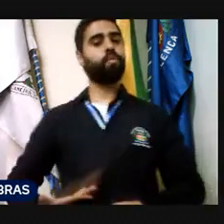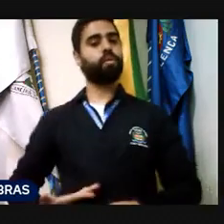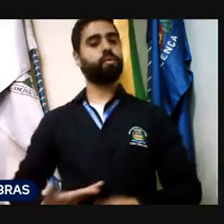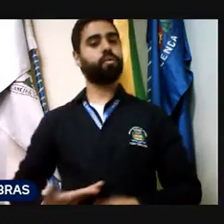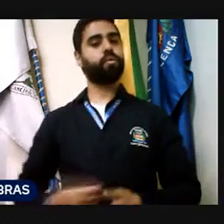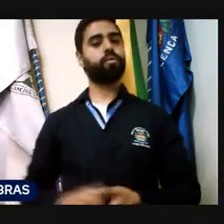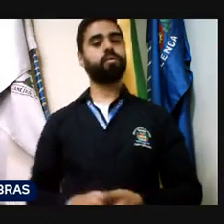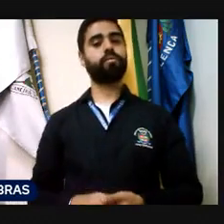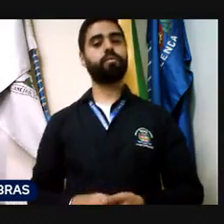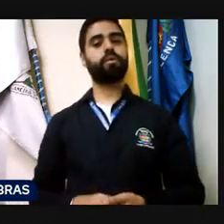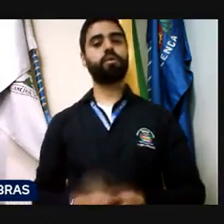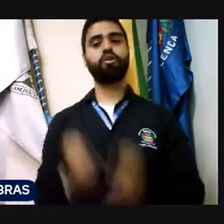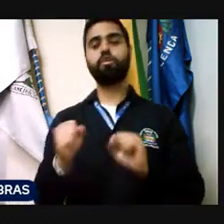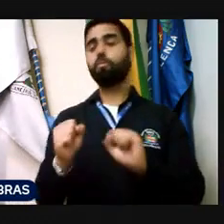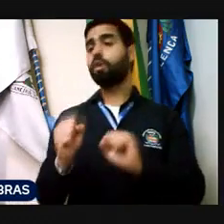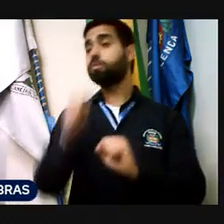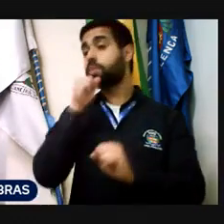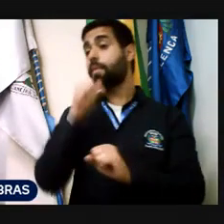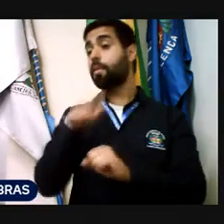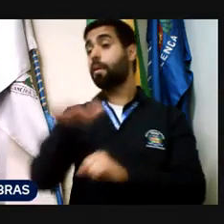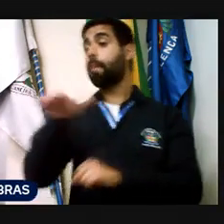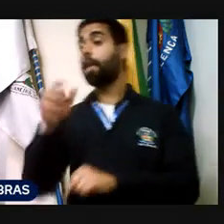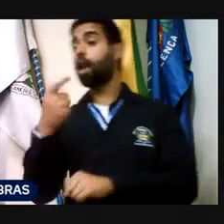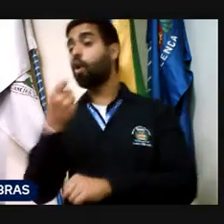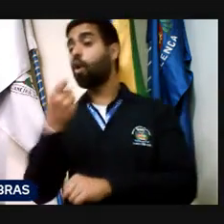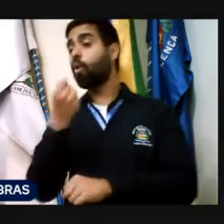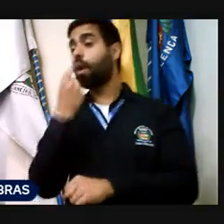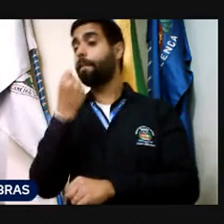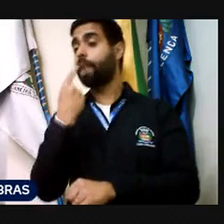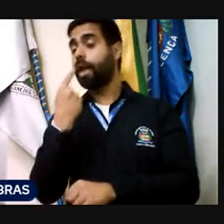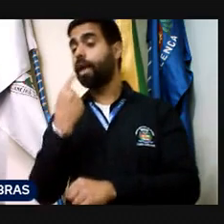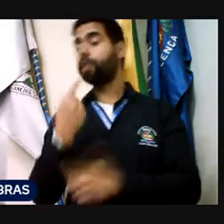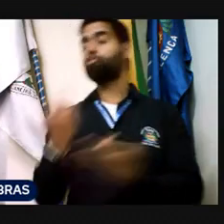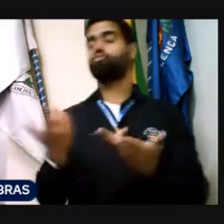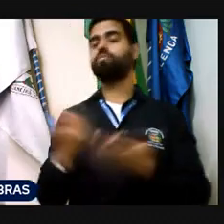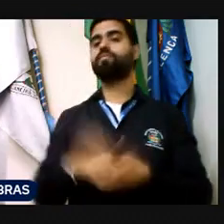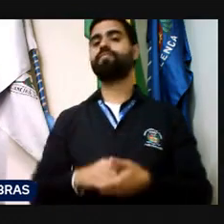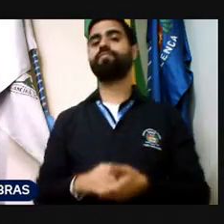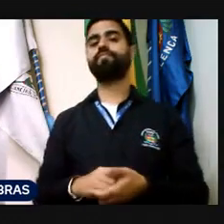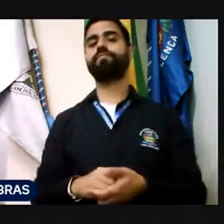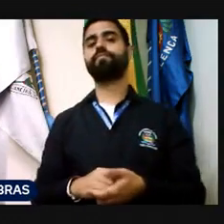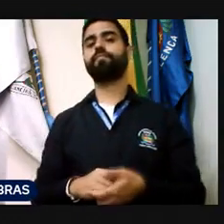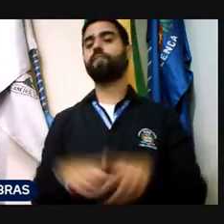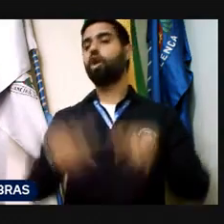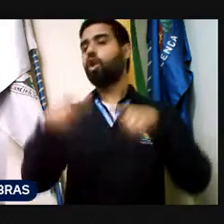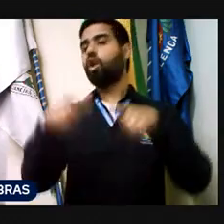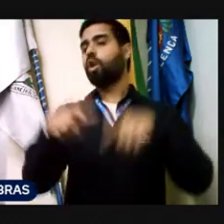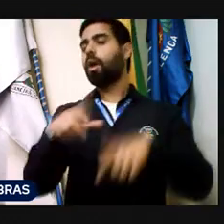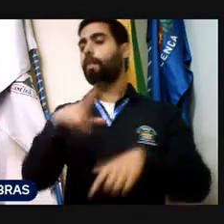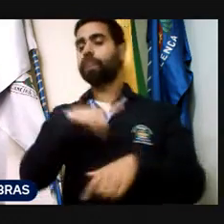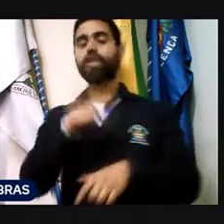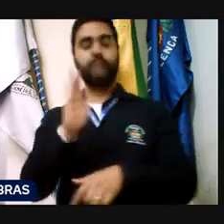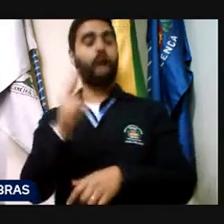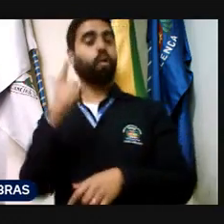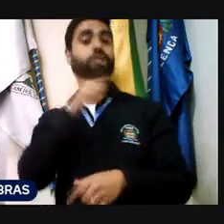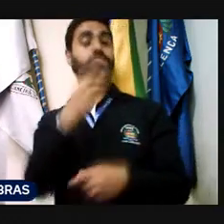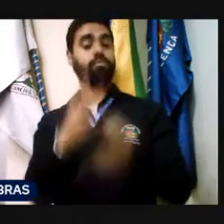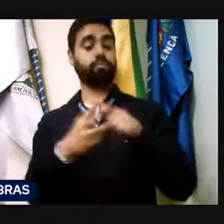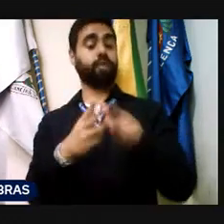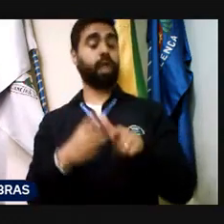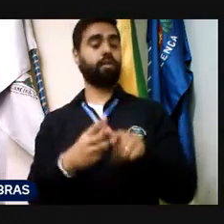que seja onde possa pegar o seu remédio, no centro da cidade. Em lugares privados, nós já conseguimos 3